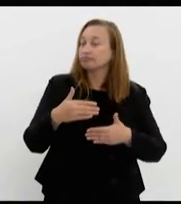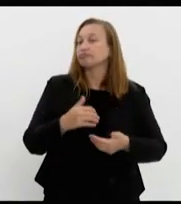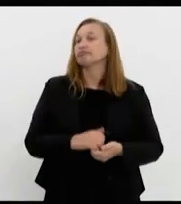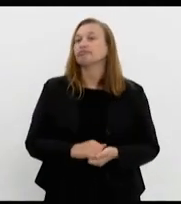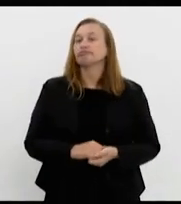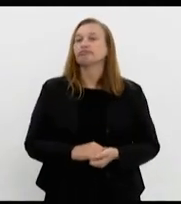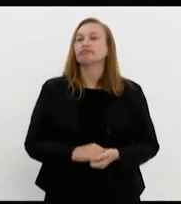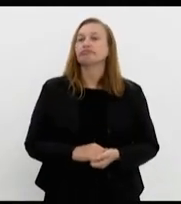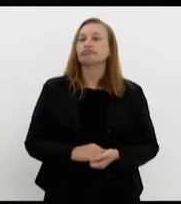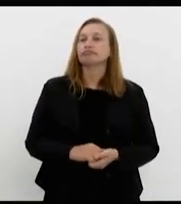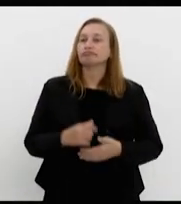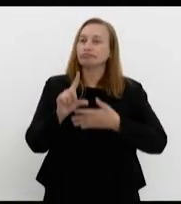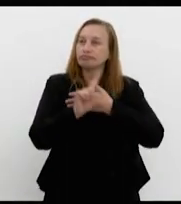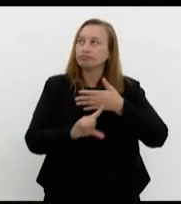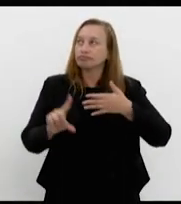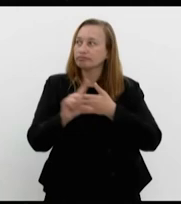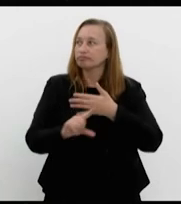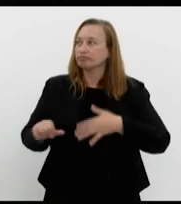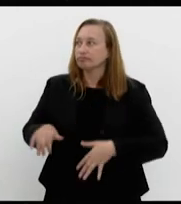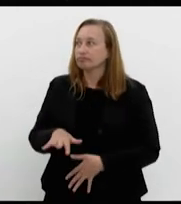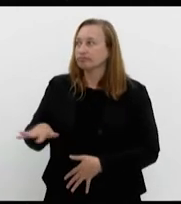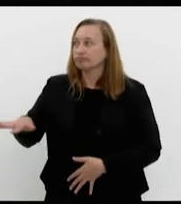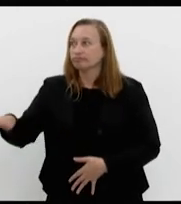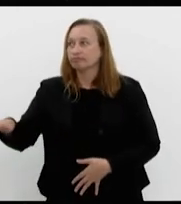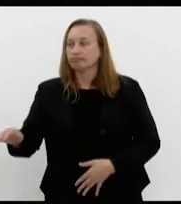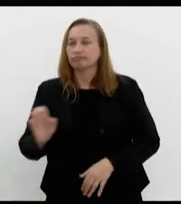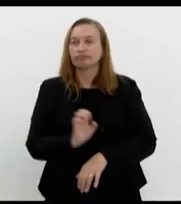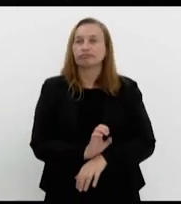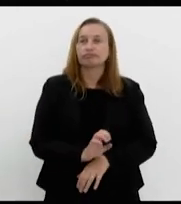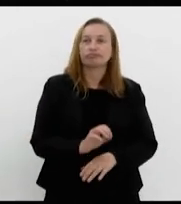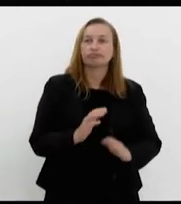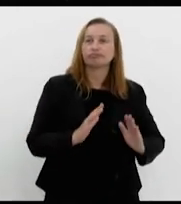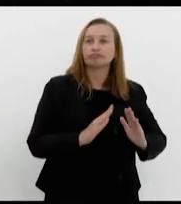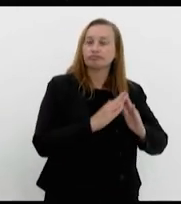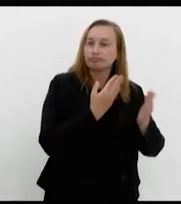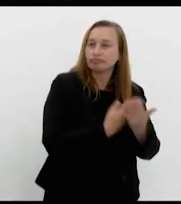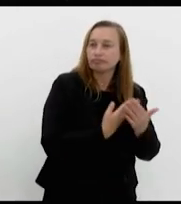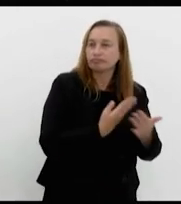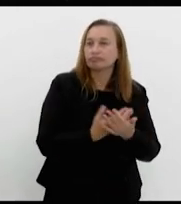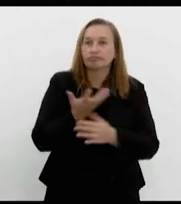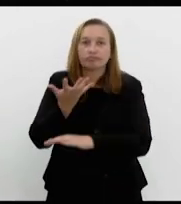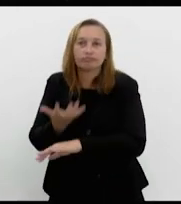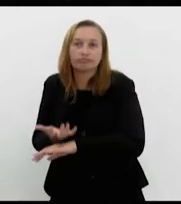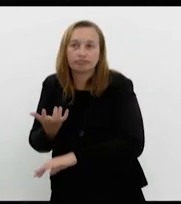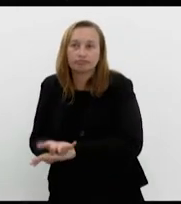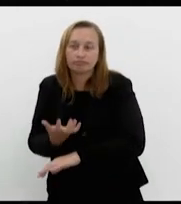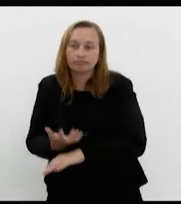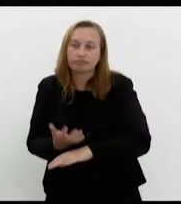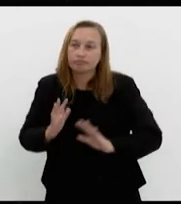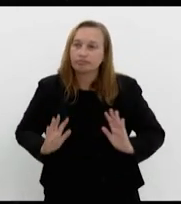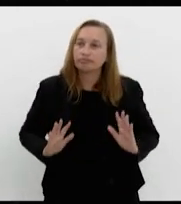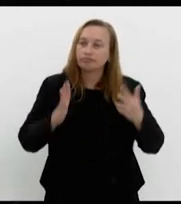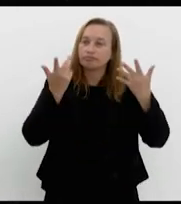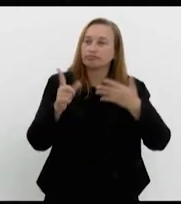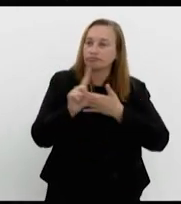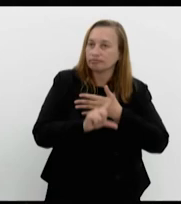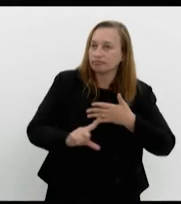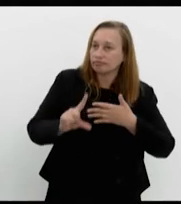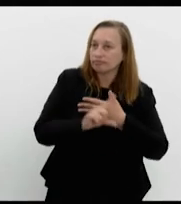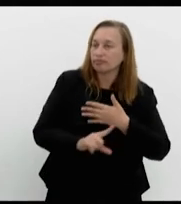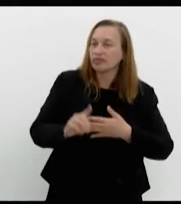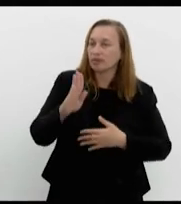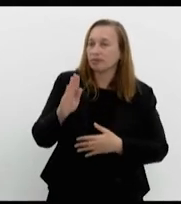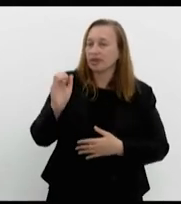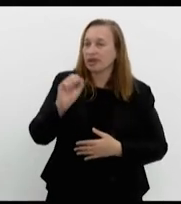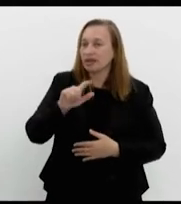na periferia do nosso Estado. Seja na sala de aula, seja nas praças, nos festivais literários, bienais e